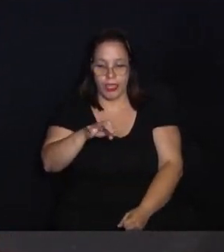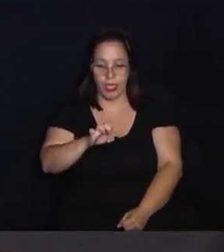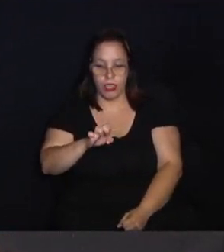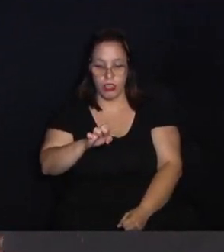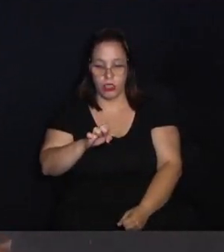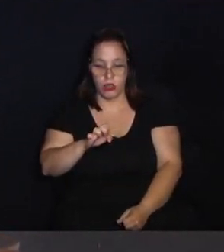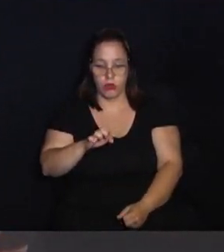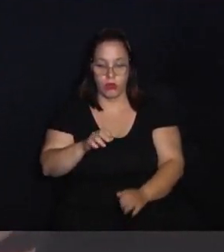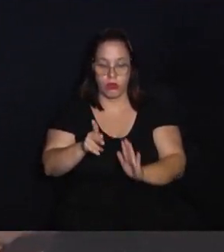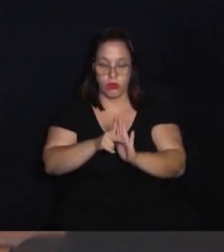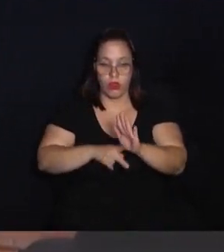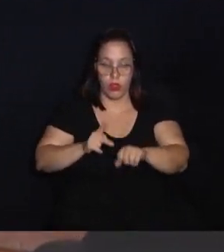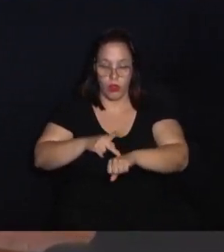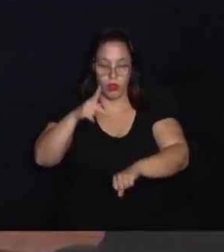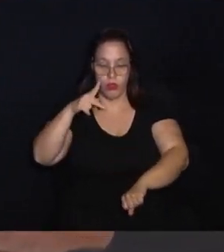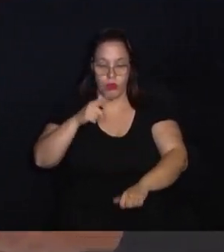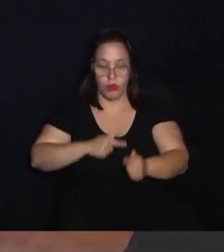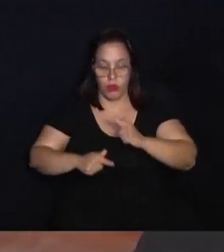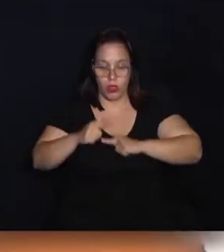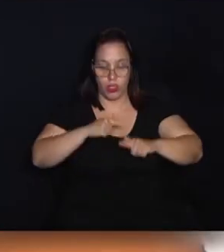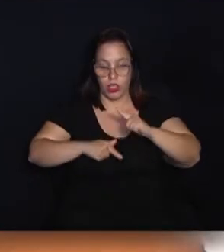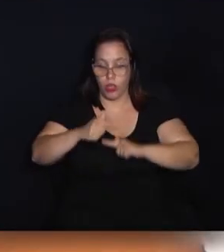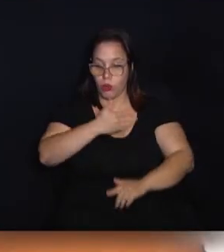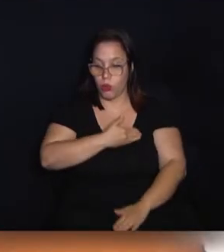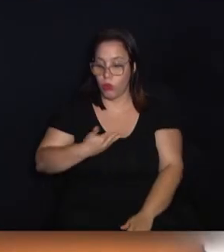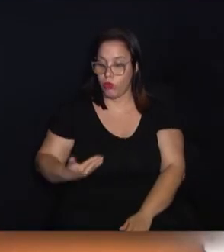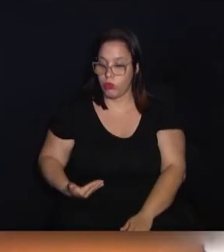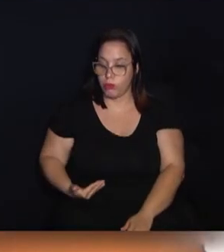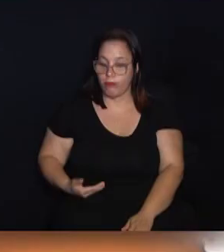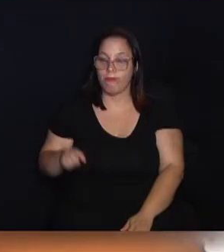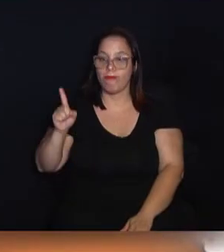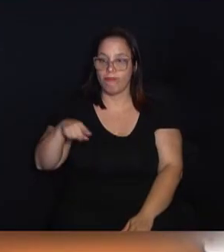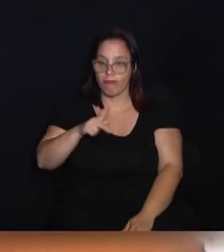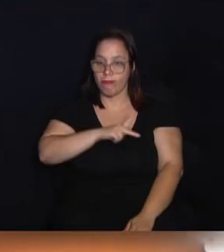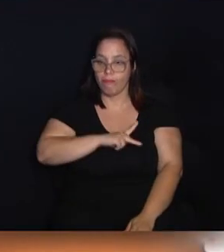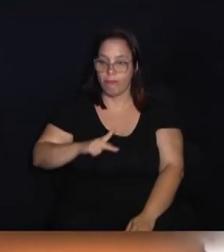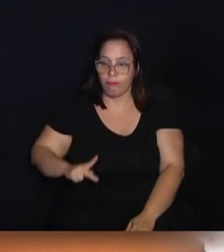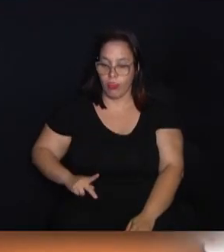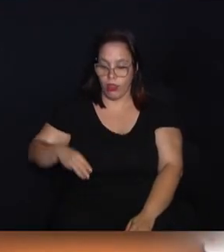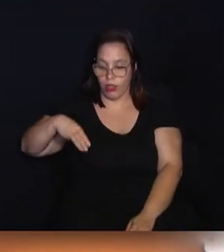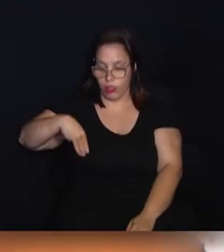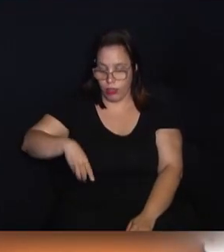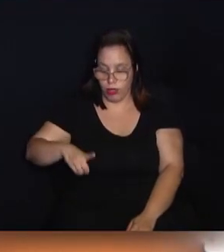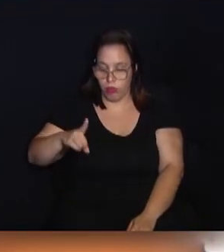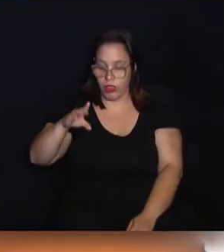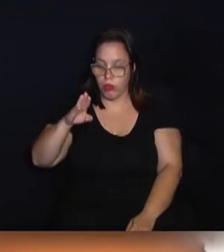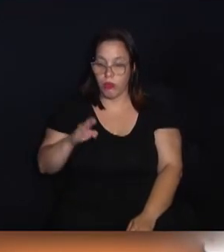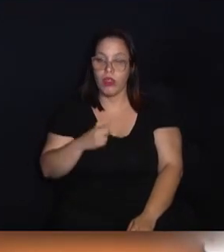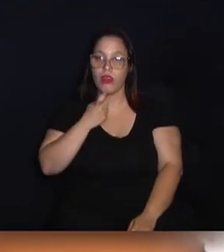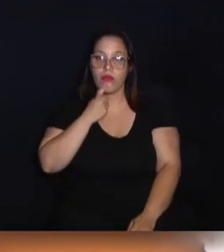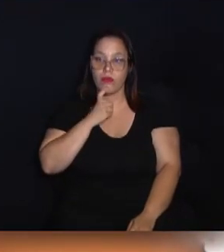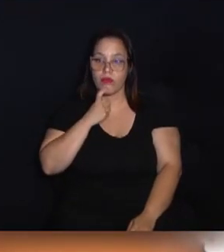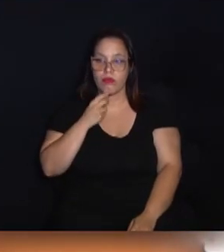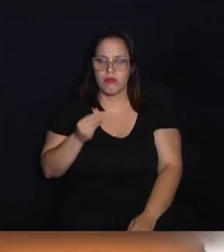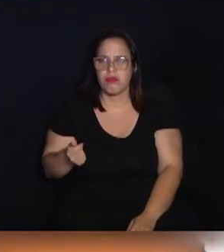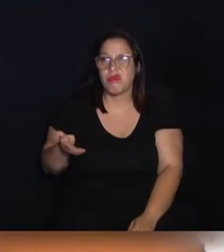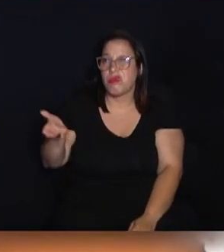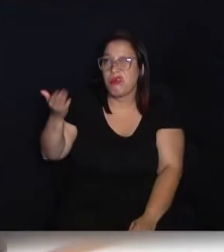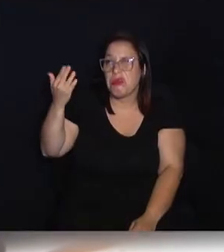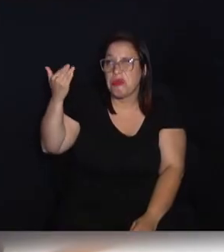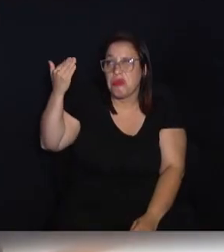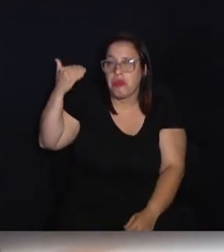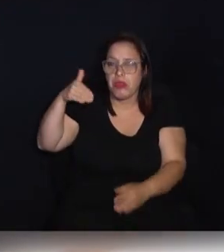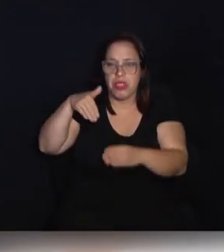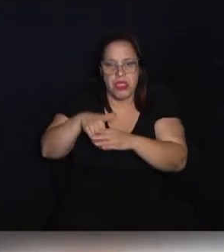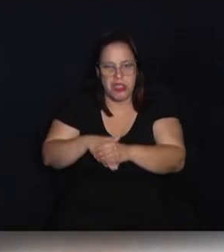com pós-graduação em Gestão Pública. É o presidente do MDB em Campinas. Antes de se eleger